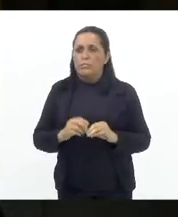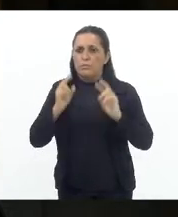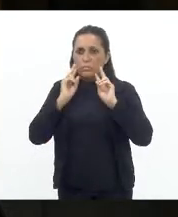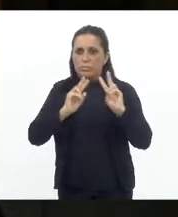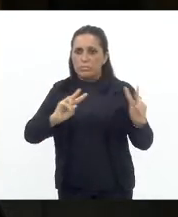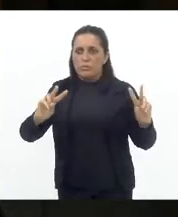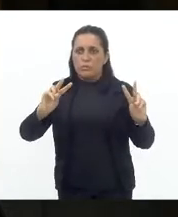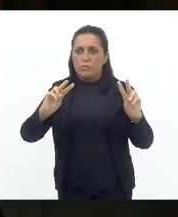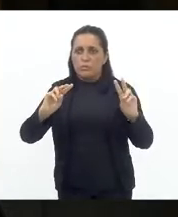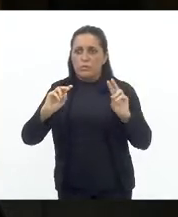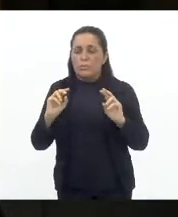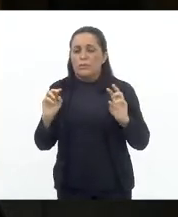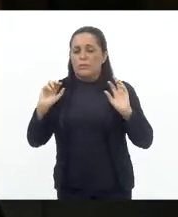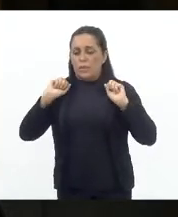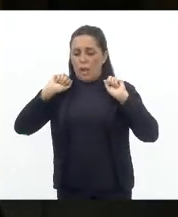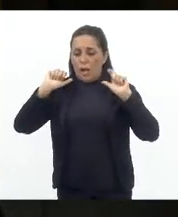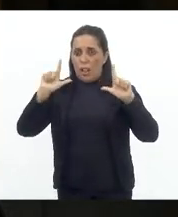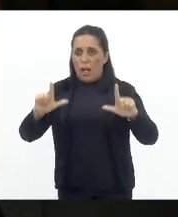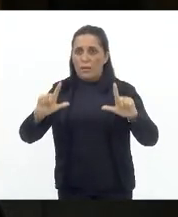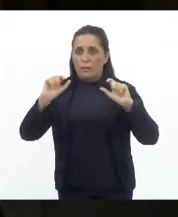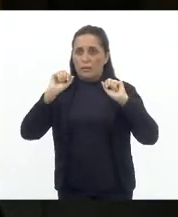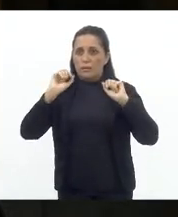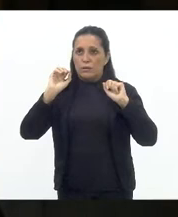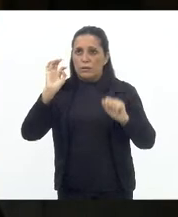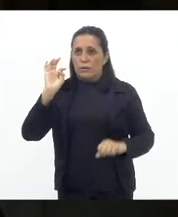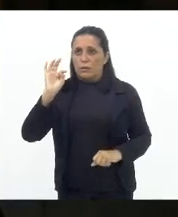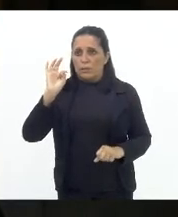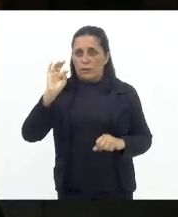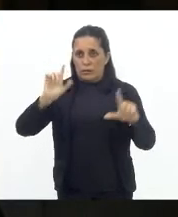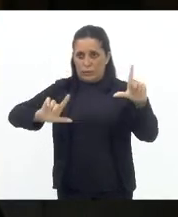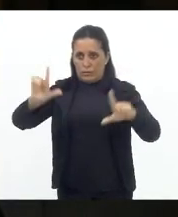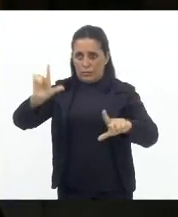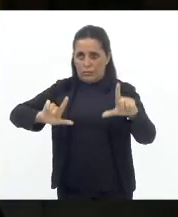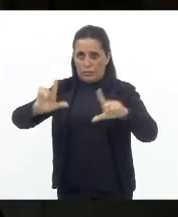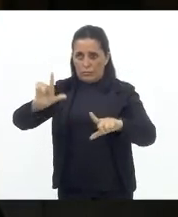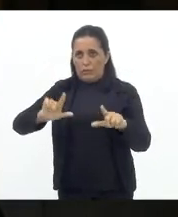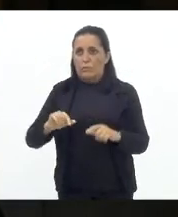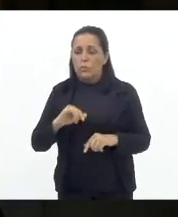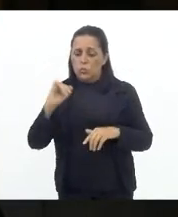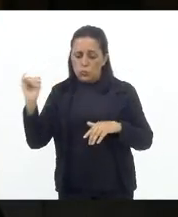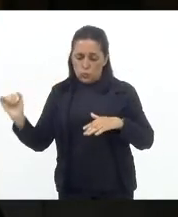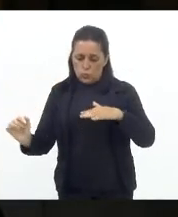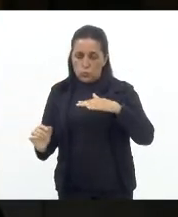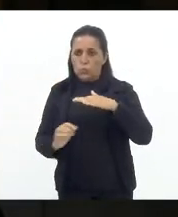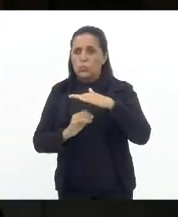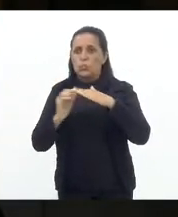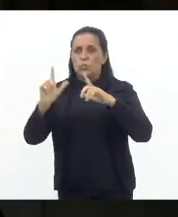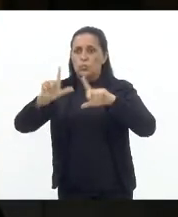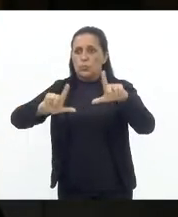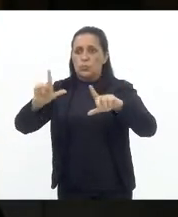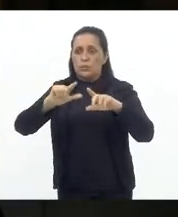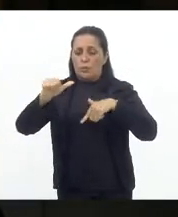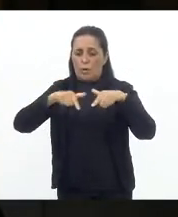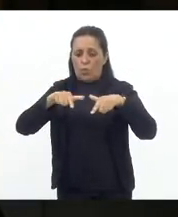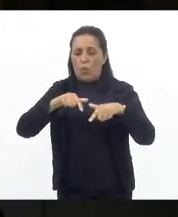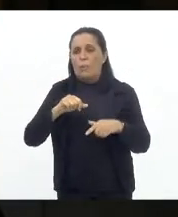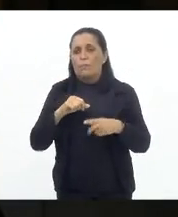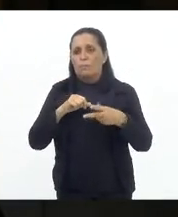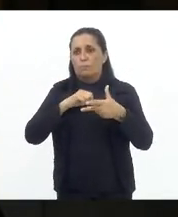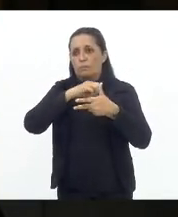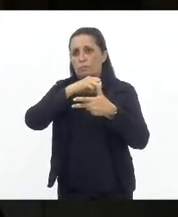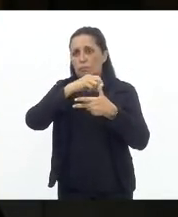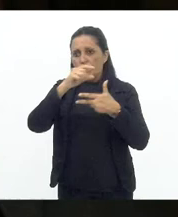alerj nos seguem pelas redes sociais prensa trabalhadoras e trabalhadores do Poder Legislativo